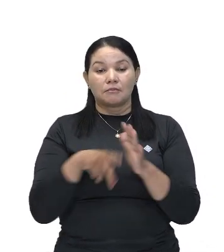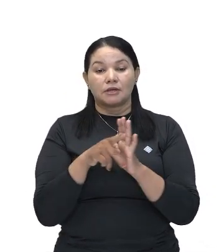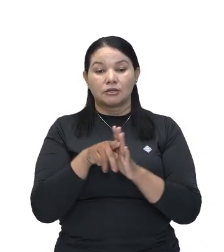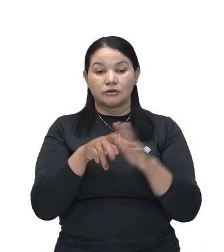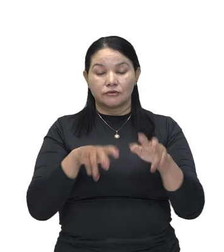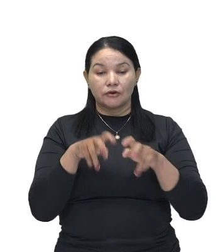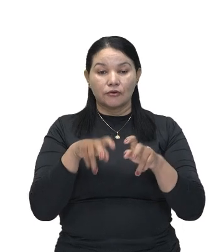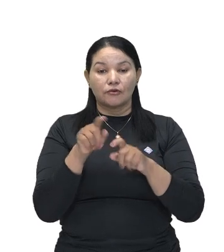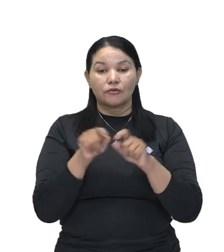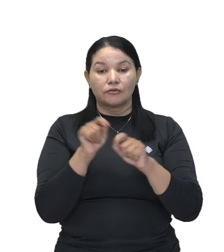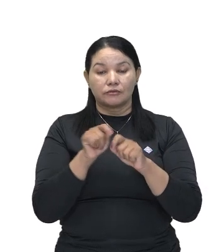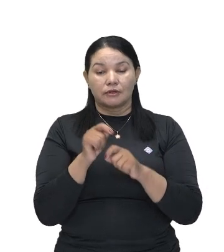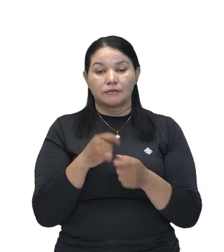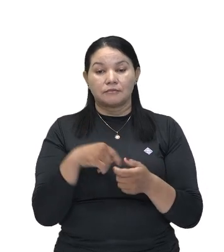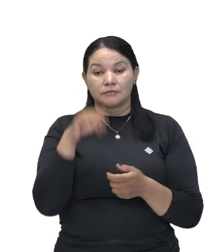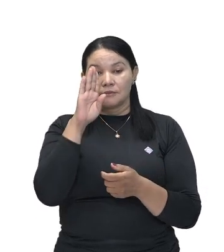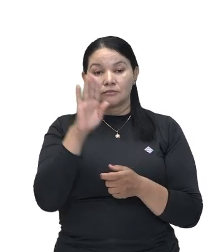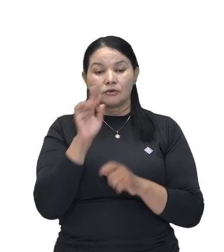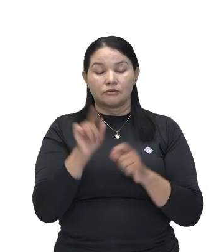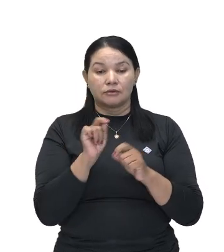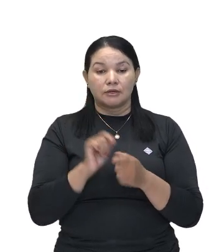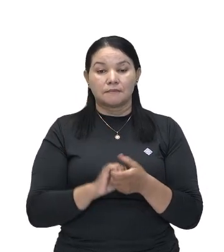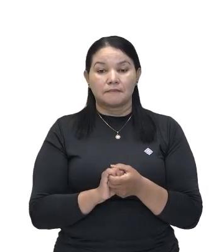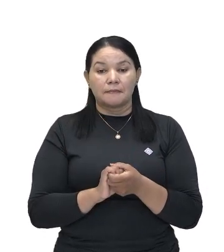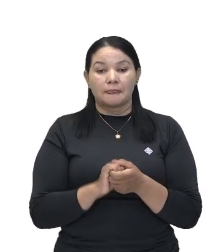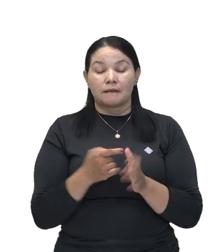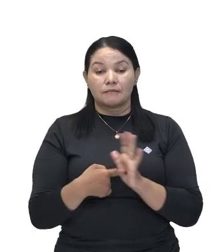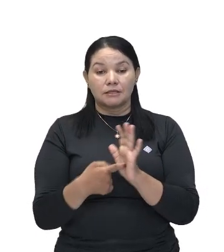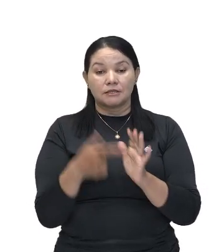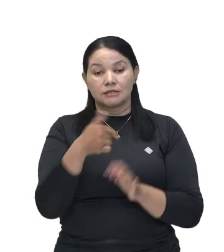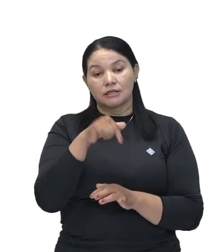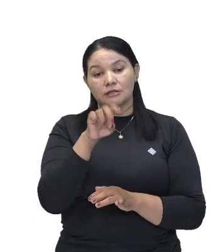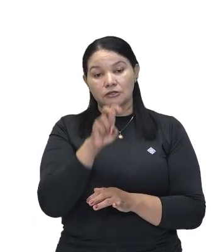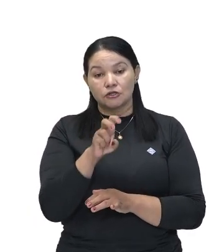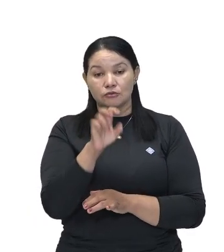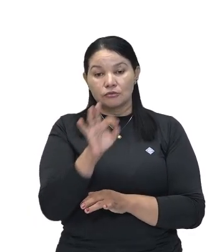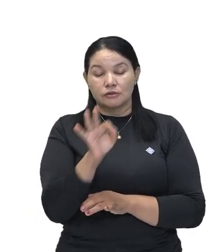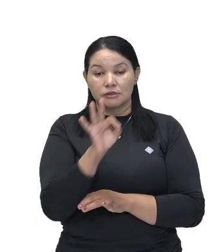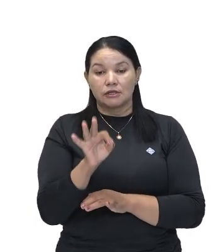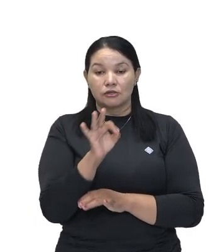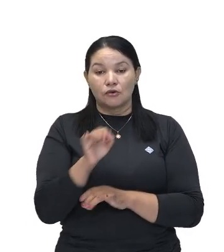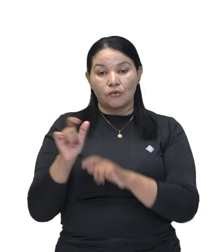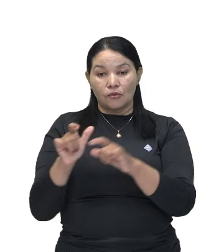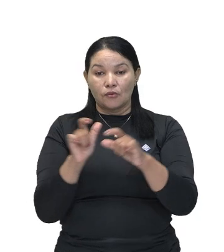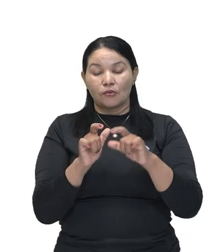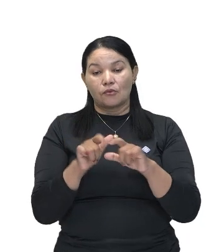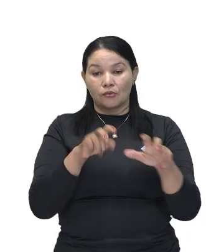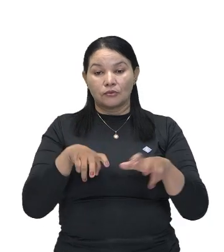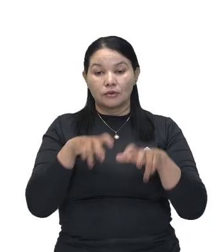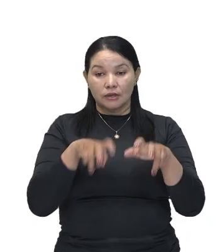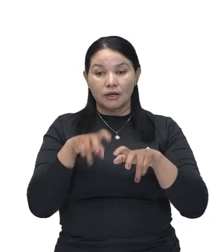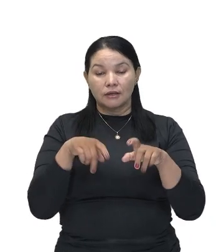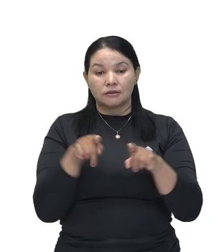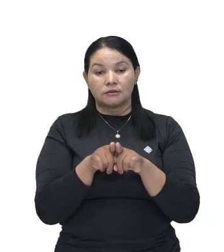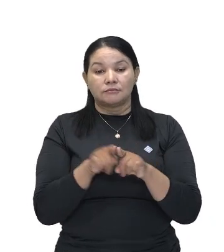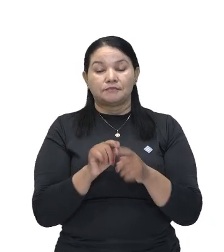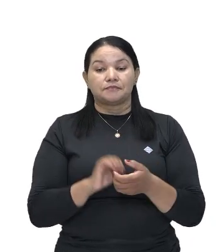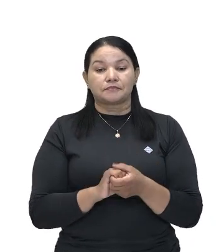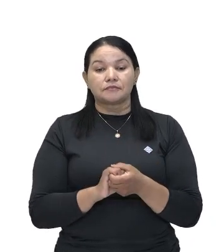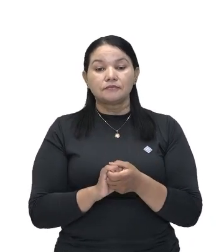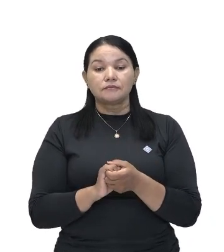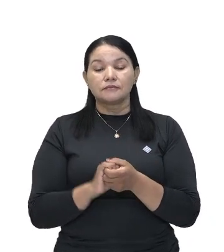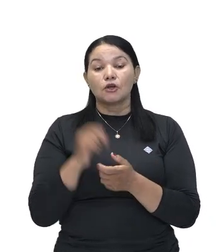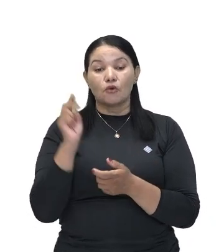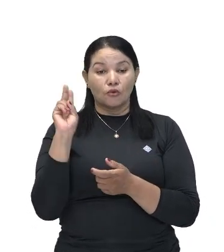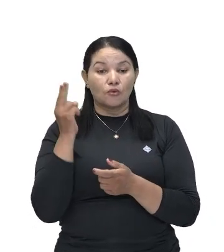predominante do país apresenta 75% do território arável. Então, lá no Uruguai há uma